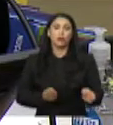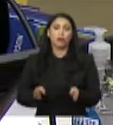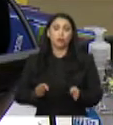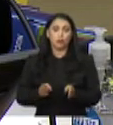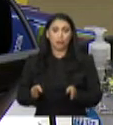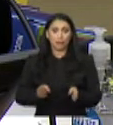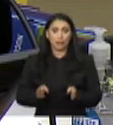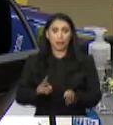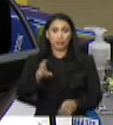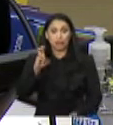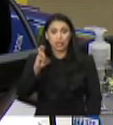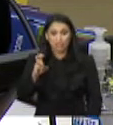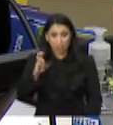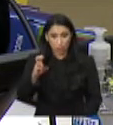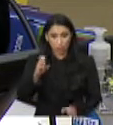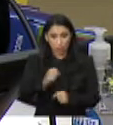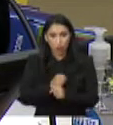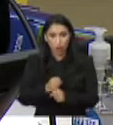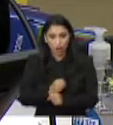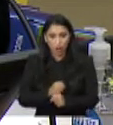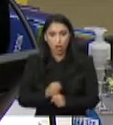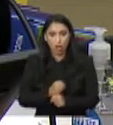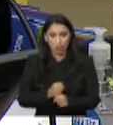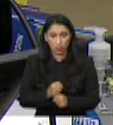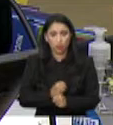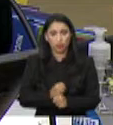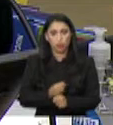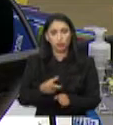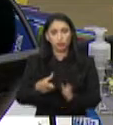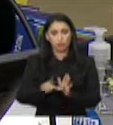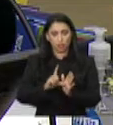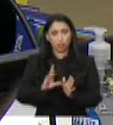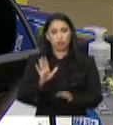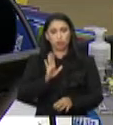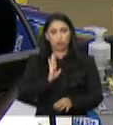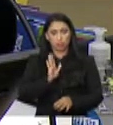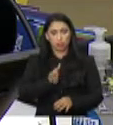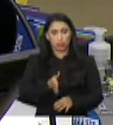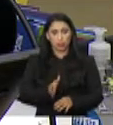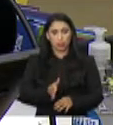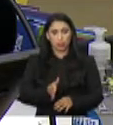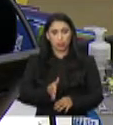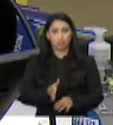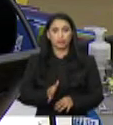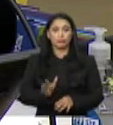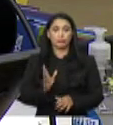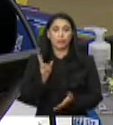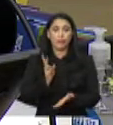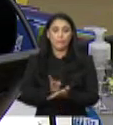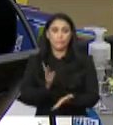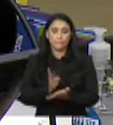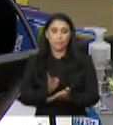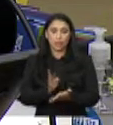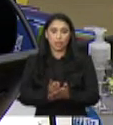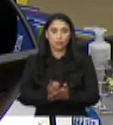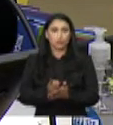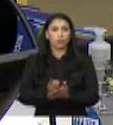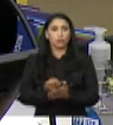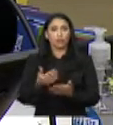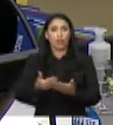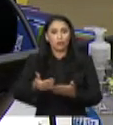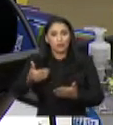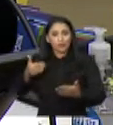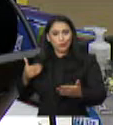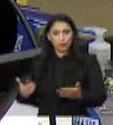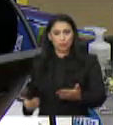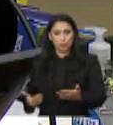prazo prescricional de cinco anos que já estava em curso Então o fato mesmo sendo pretérito se